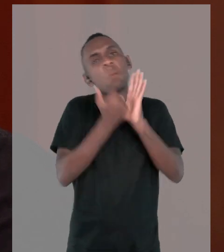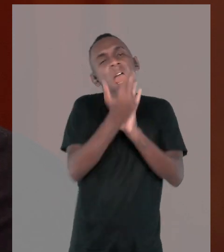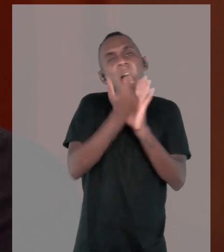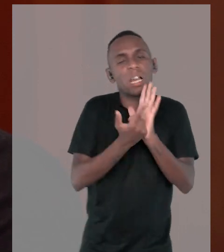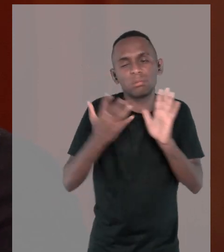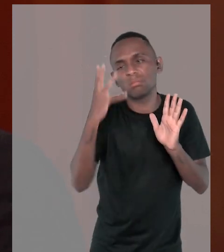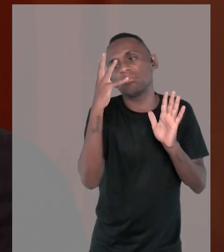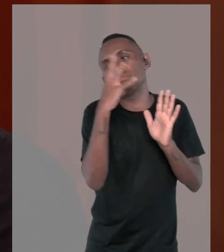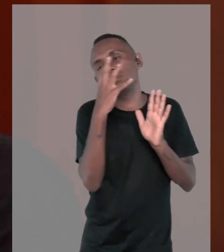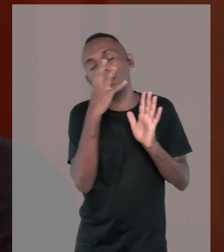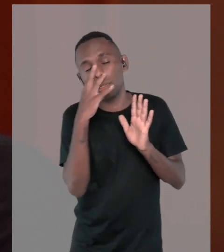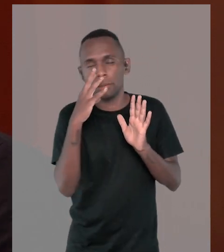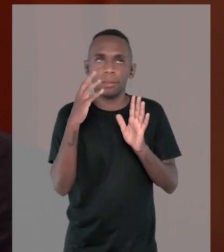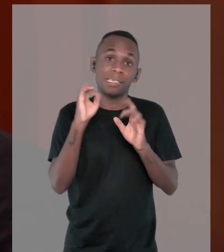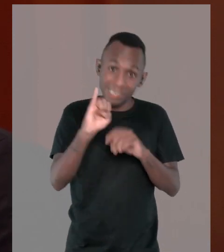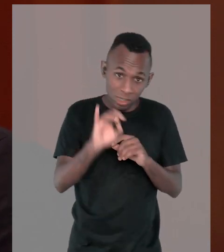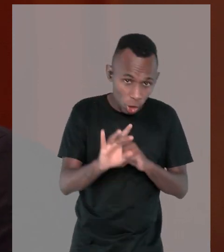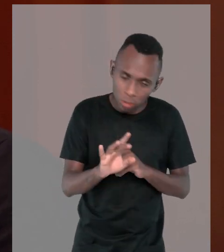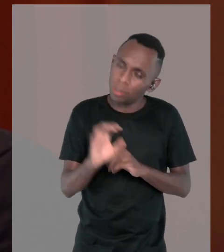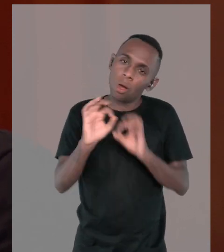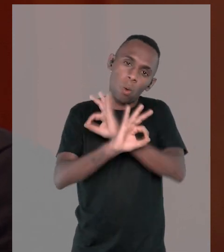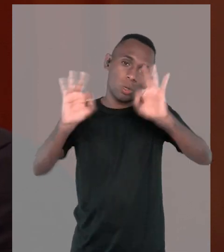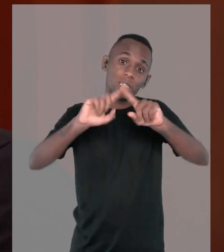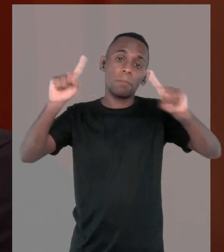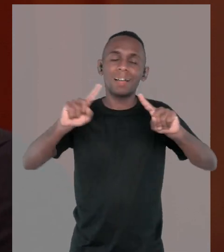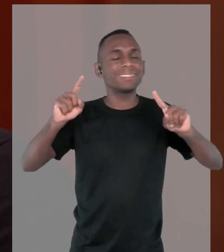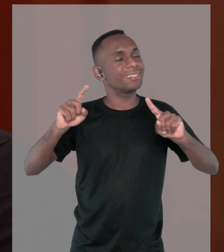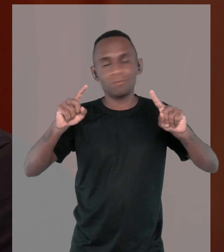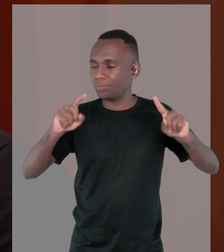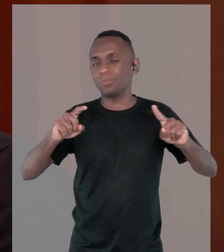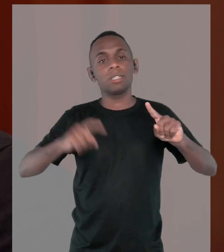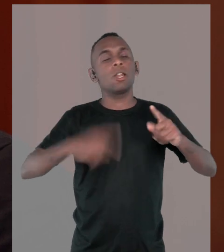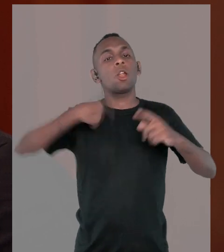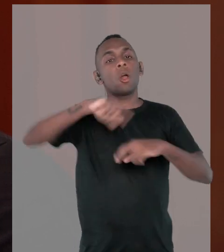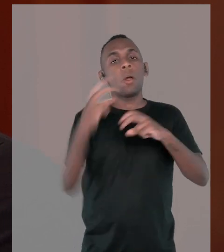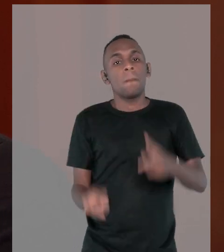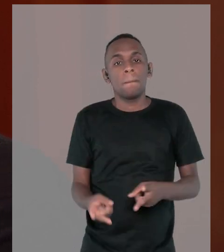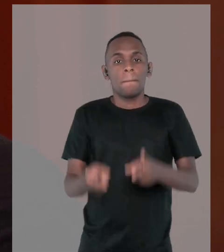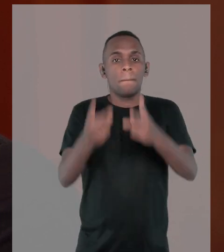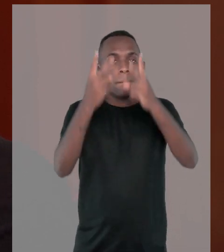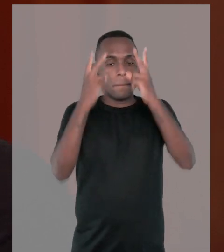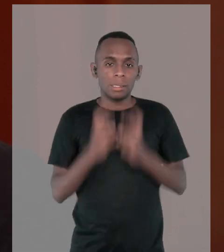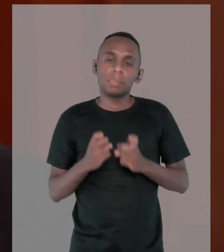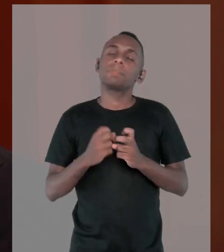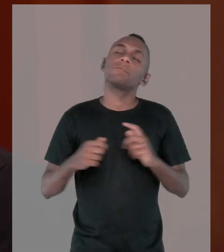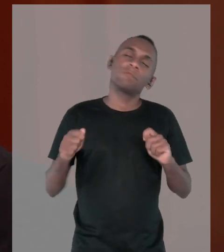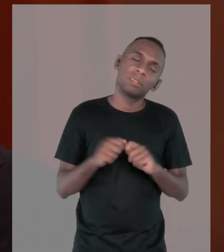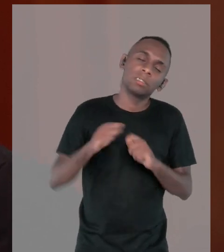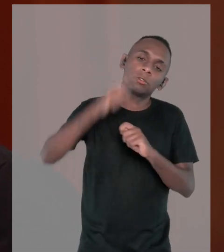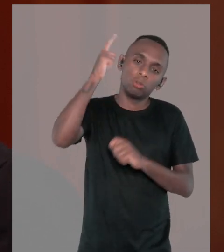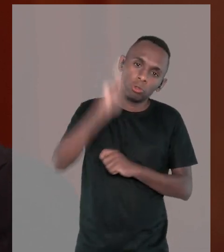Cris? Se fosse só, estava ótimo, mas é a gente ver a cadeia inteira repetindo esse